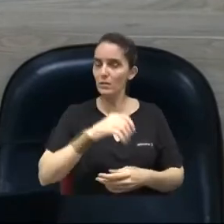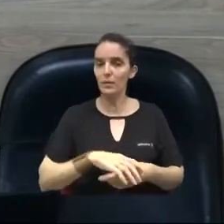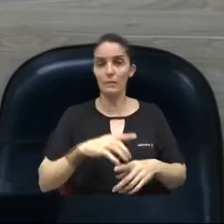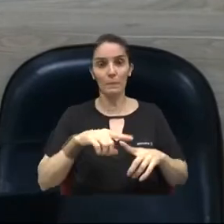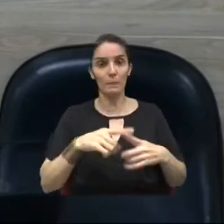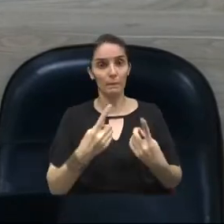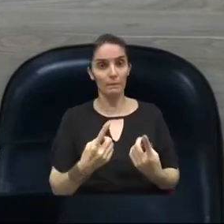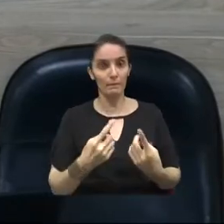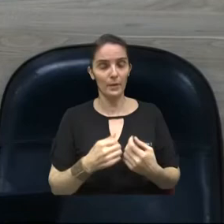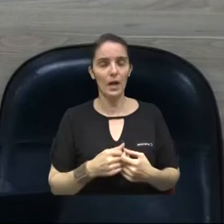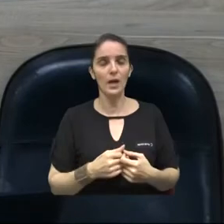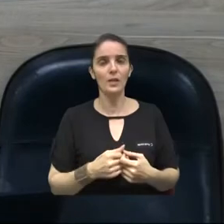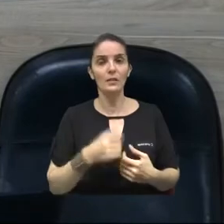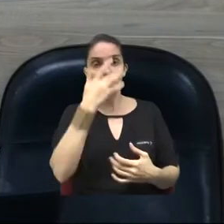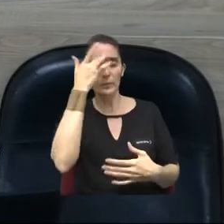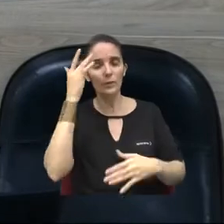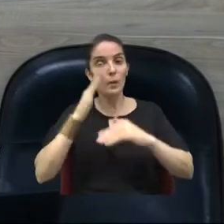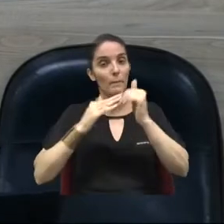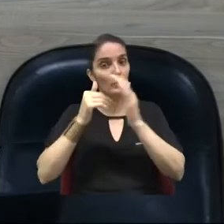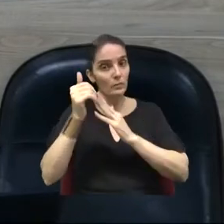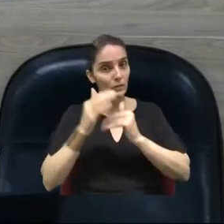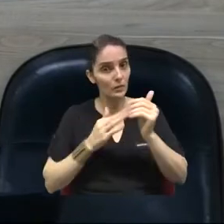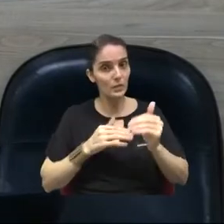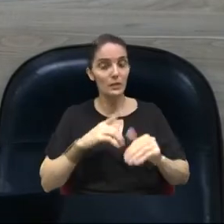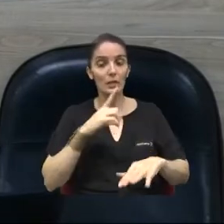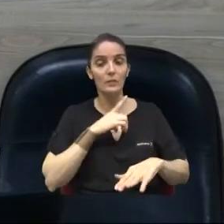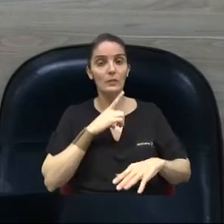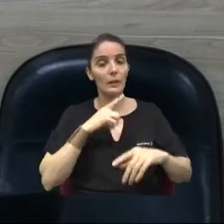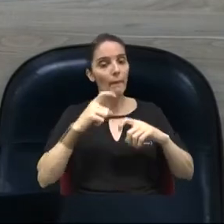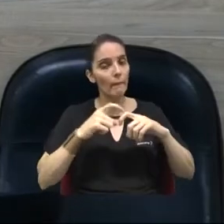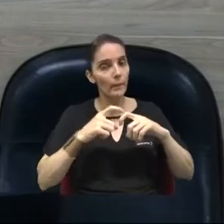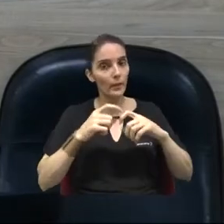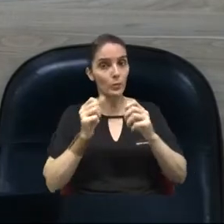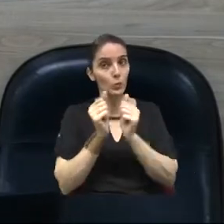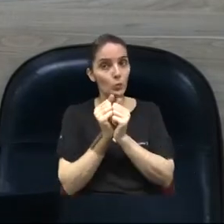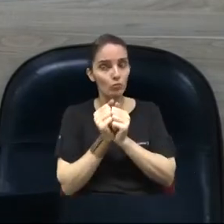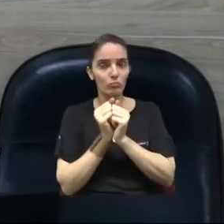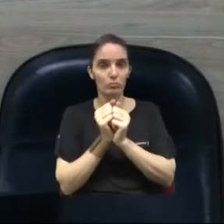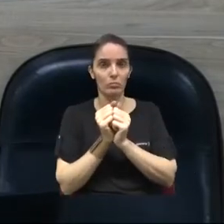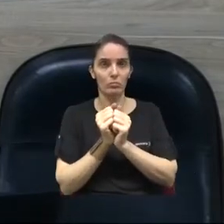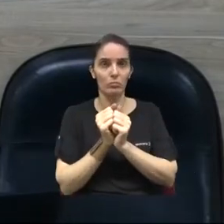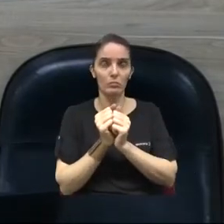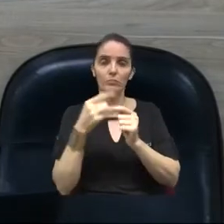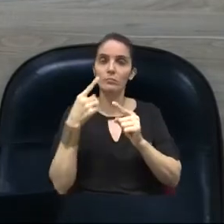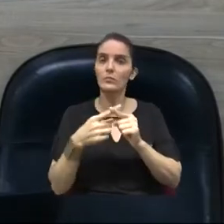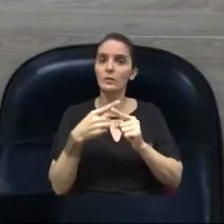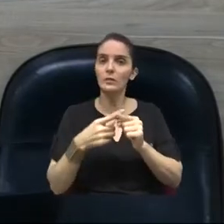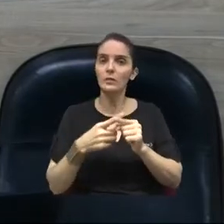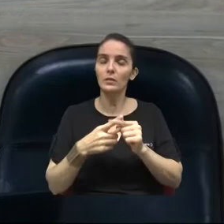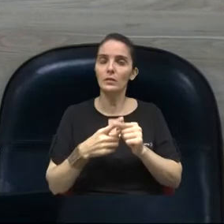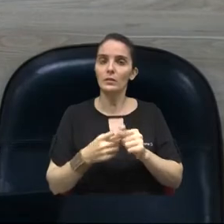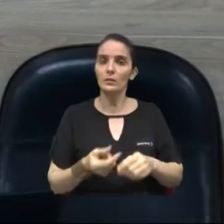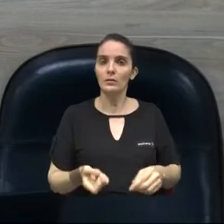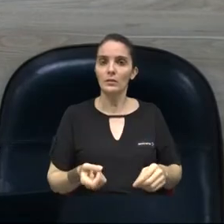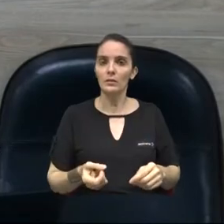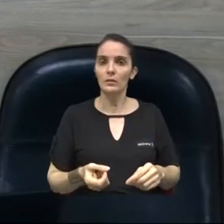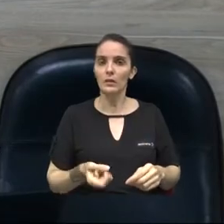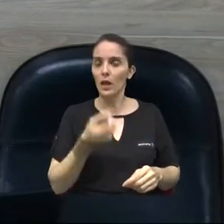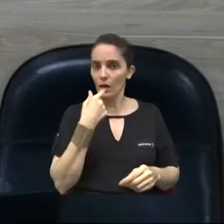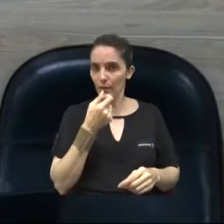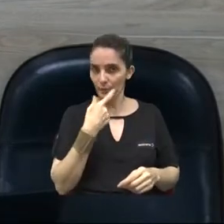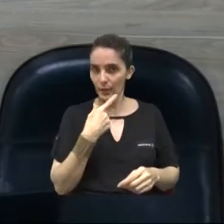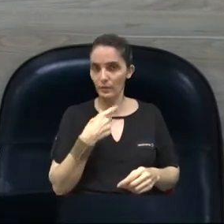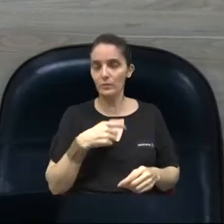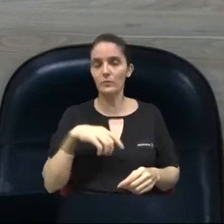de acompanhamento e menos efeito colateral. Lembrando que o uso da substância, doutora Mayra, faz sim